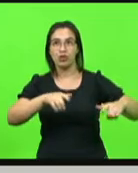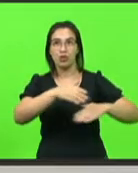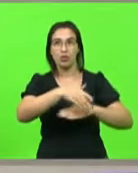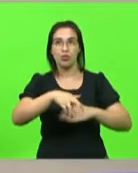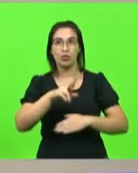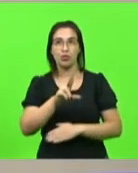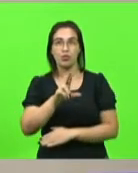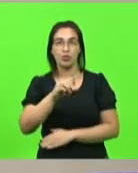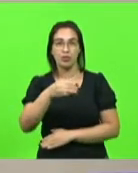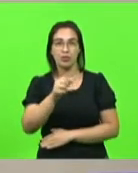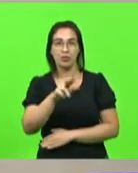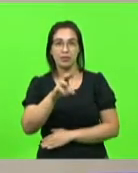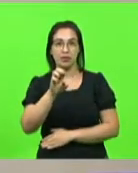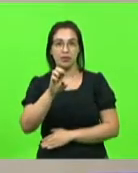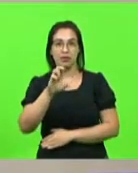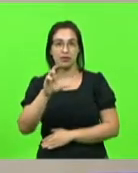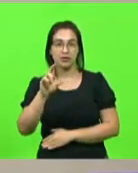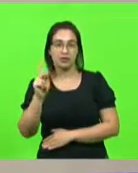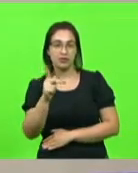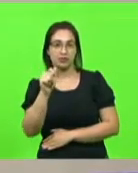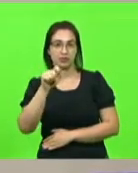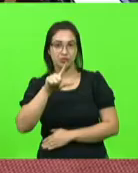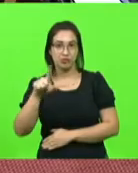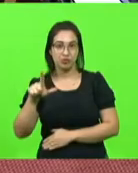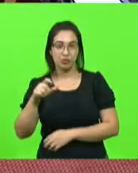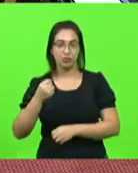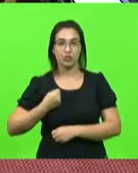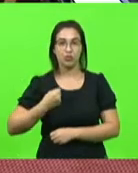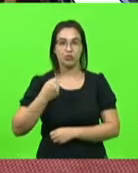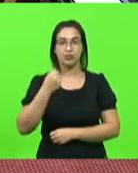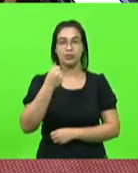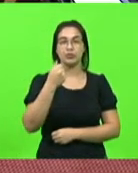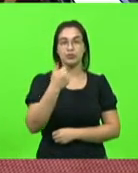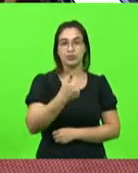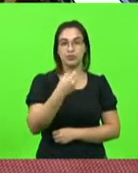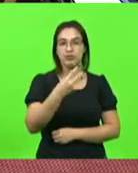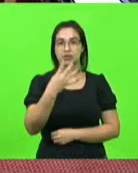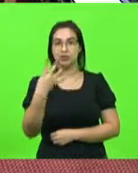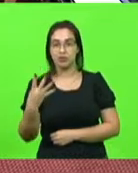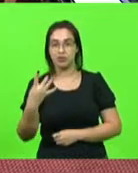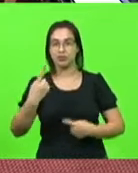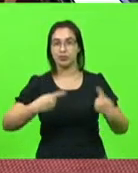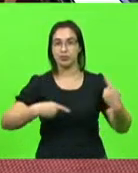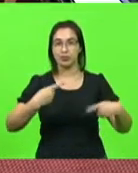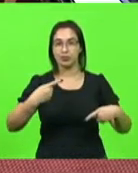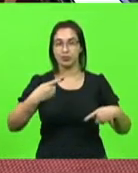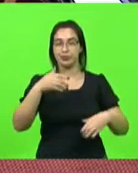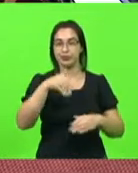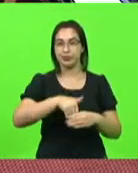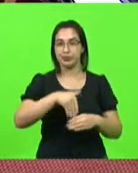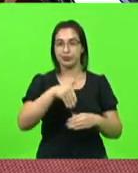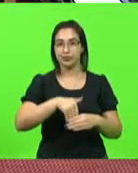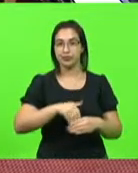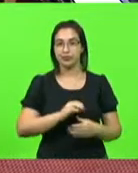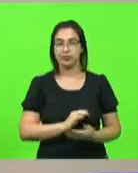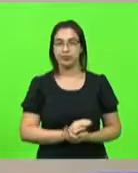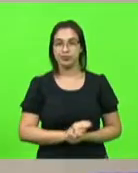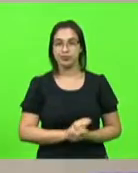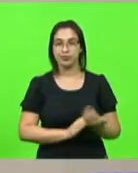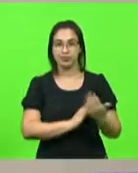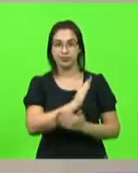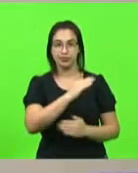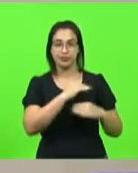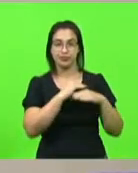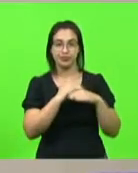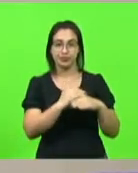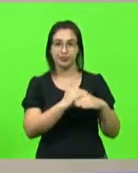Guilherme, número 134, em discussão. Não havendo quem queira discutir, em votação. Deputados que aprovam, permaneçam como se encontram. Aprovado